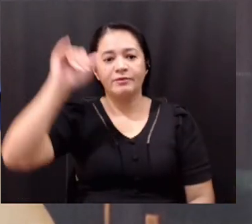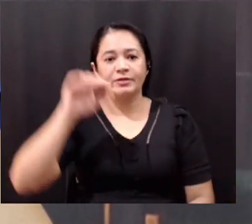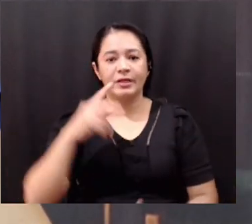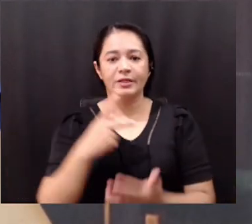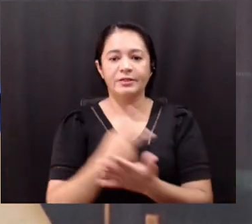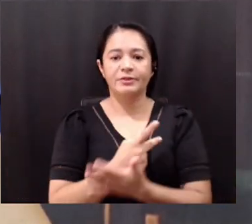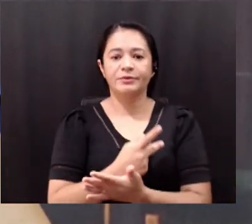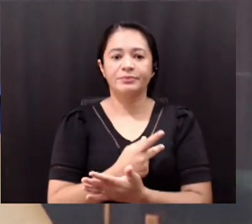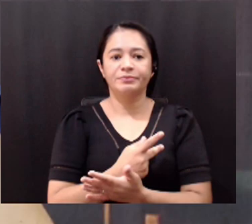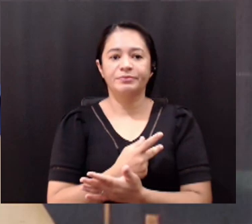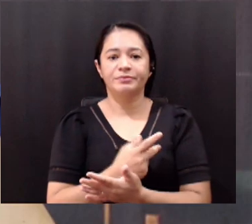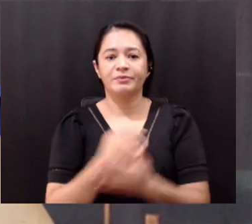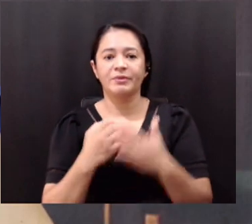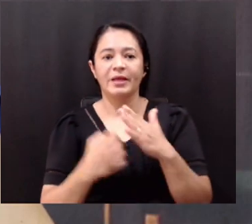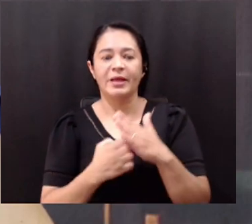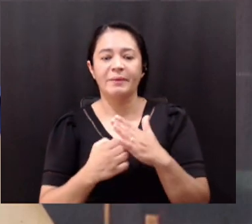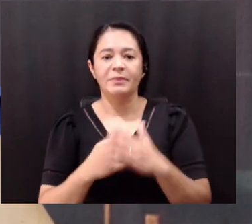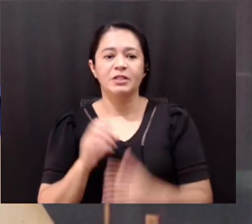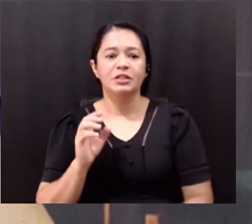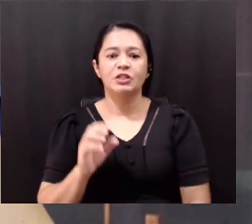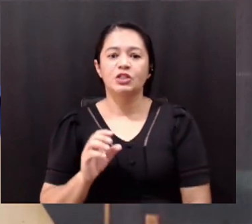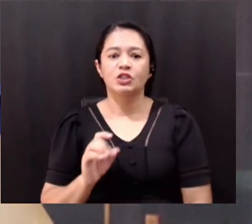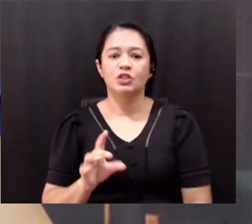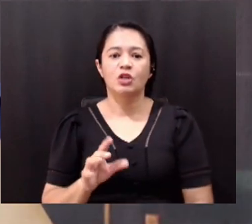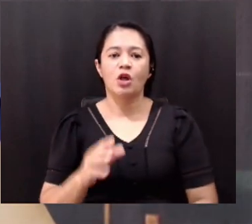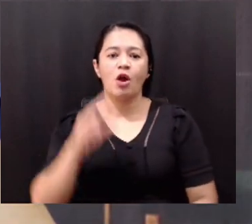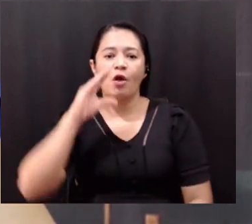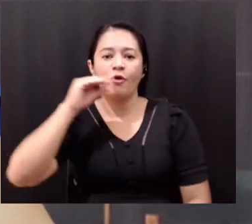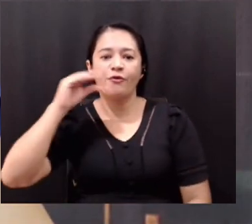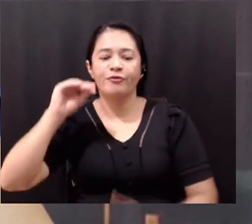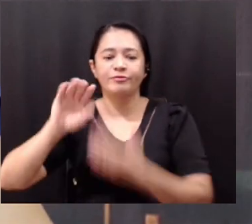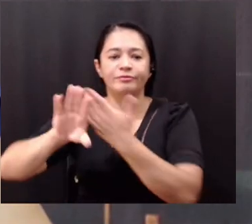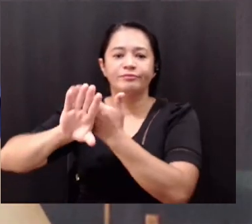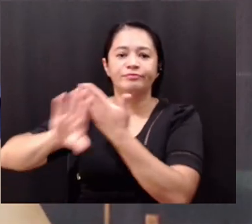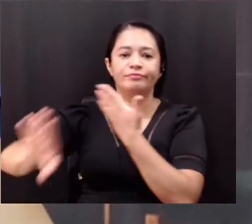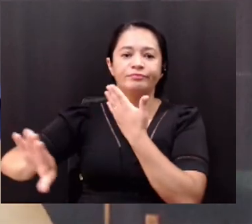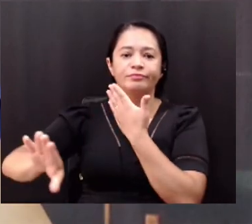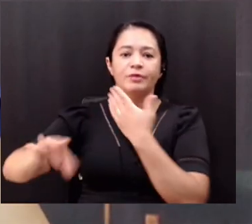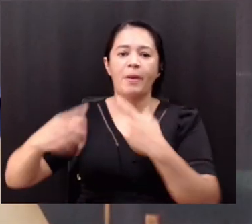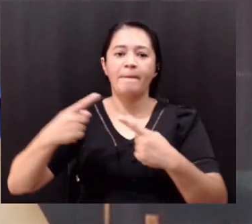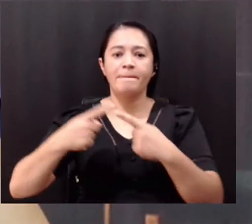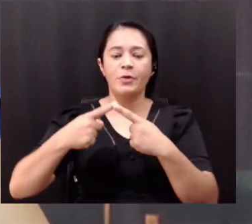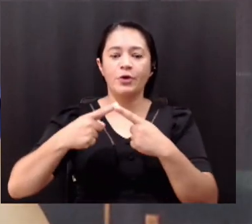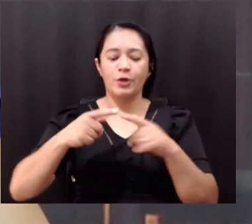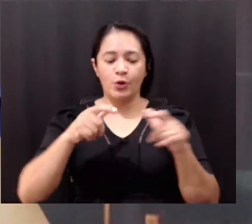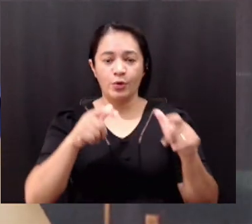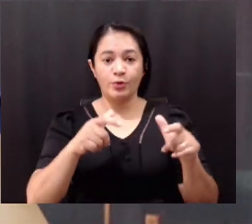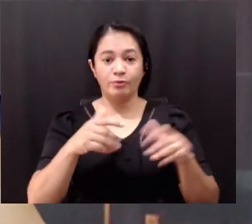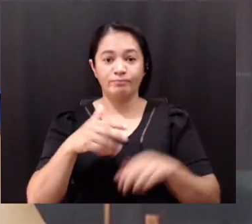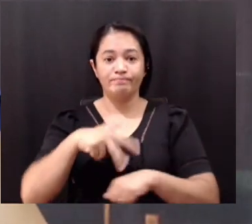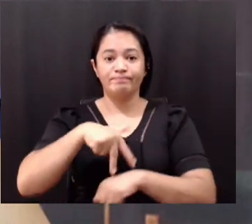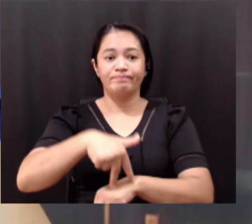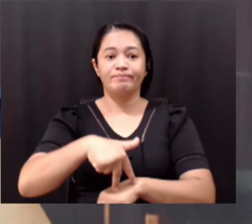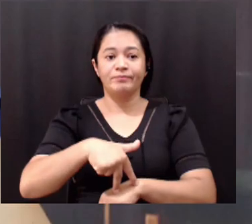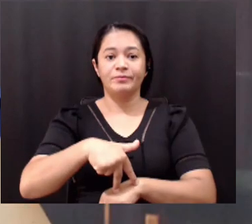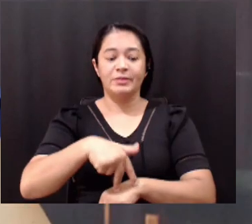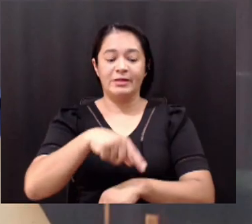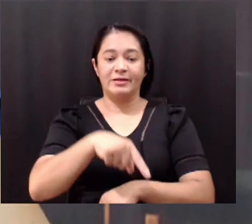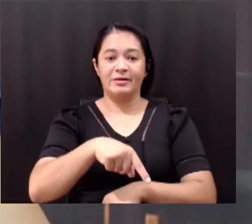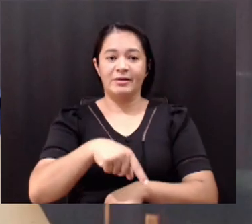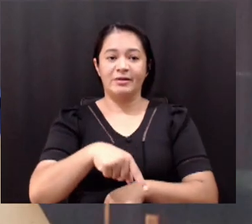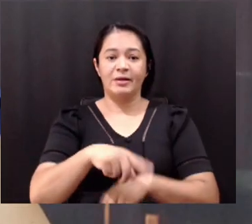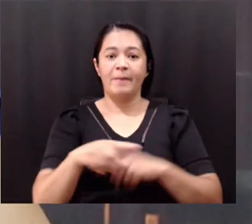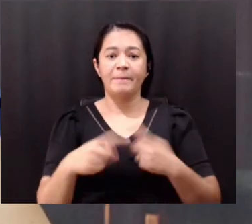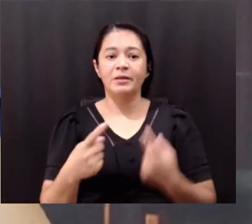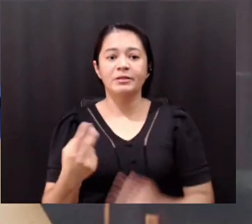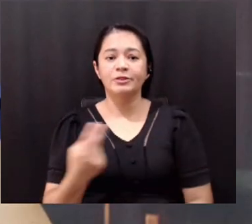não é interessante ter um funcionário afastado, porque é um lugar, uma posição que existe, que está ocupada, mas que ela não tem aquela força de